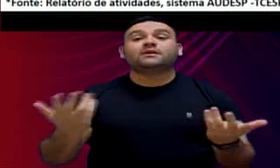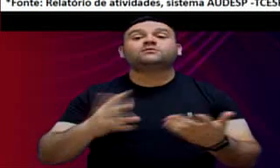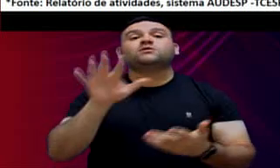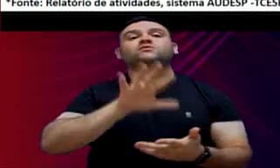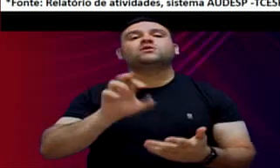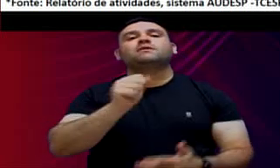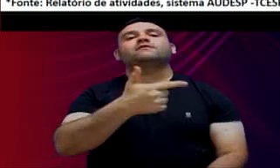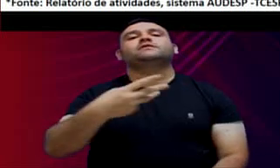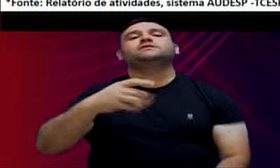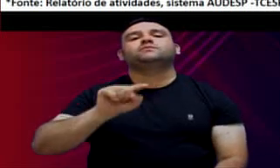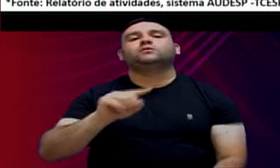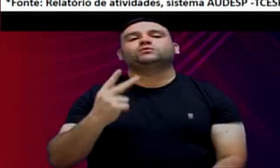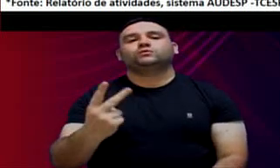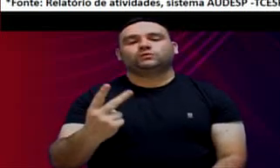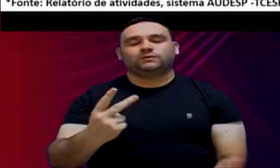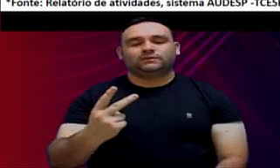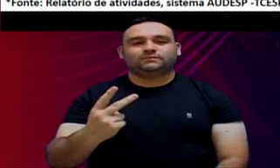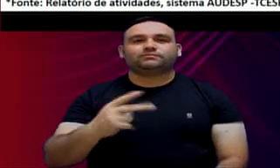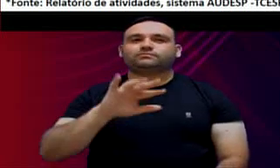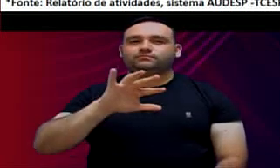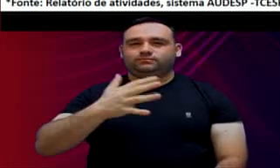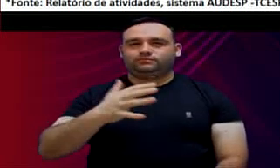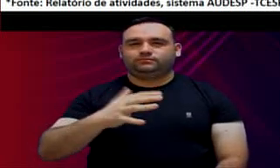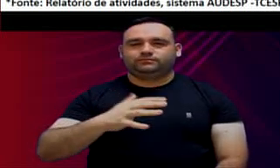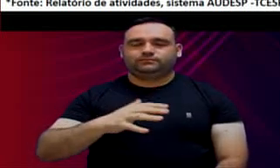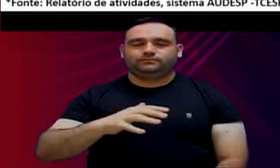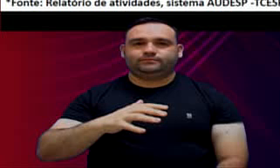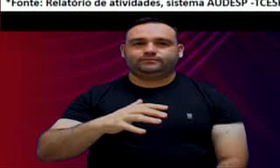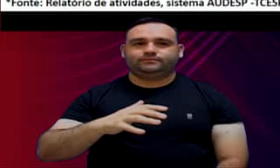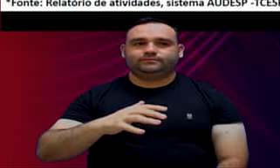Geral de 23.2 aproximadamente